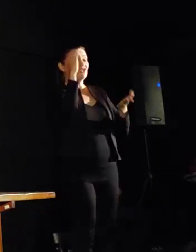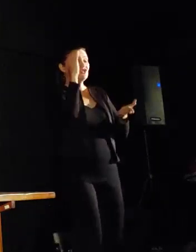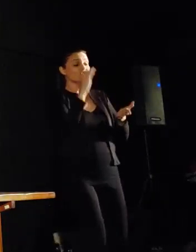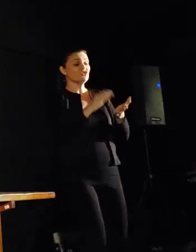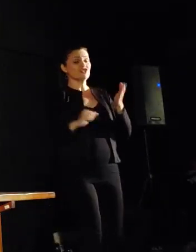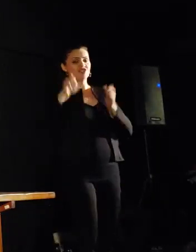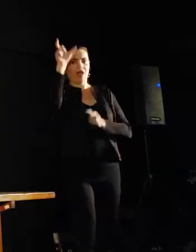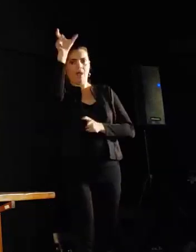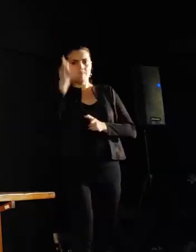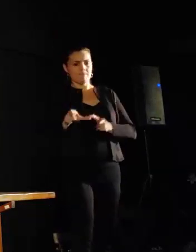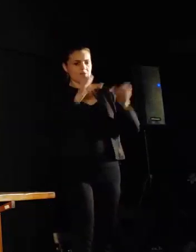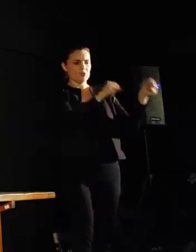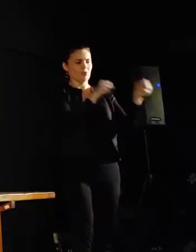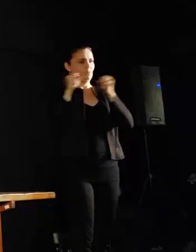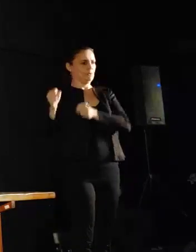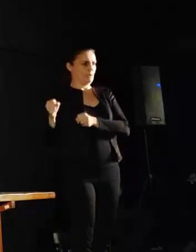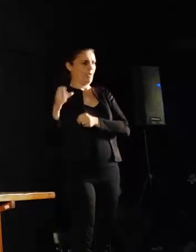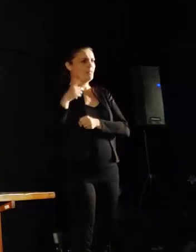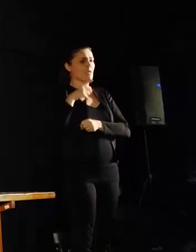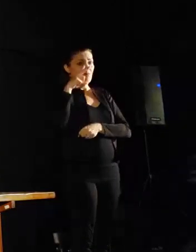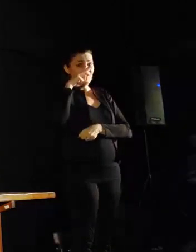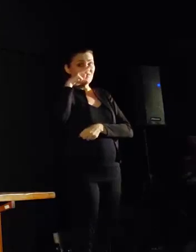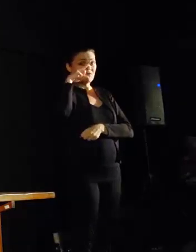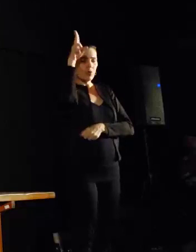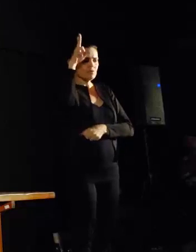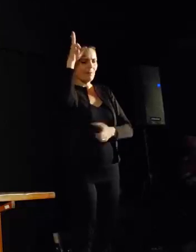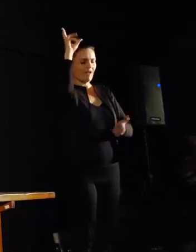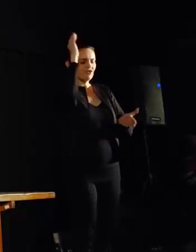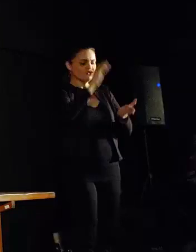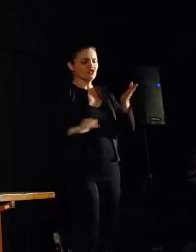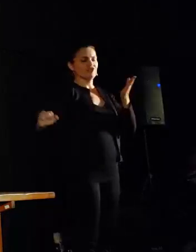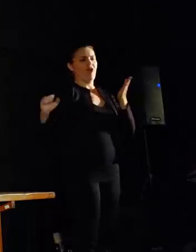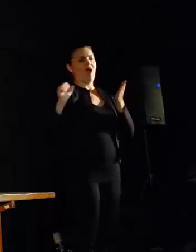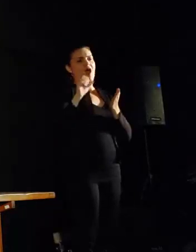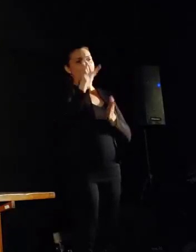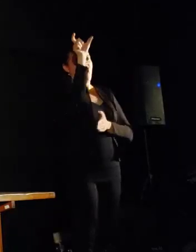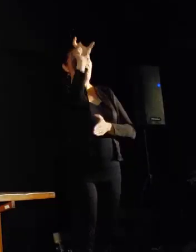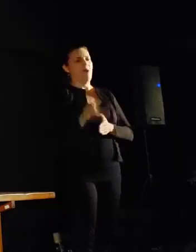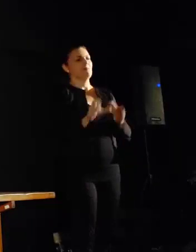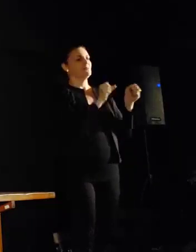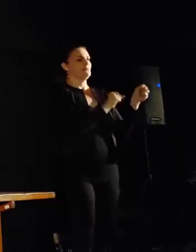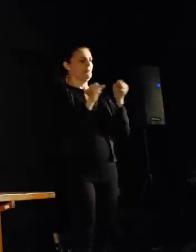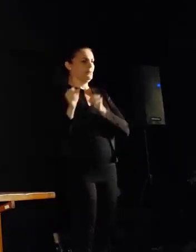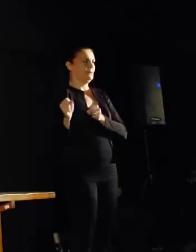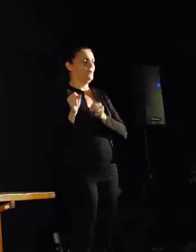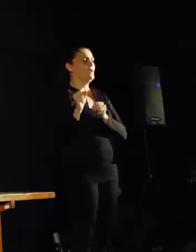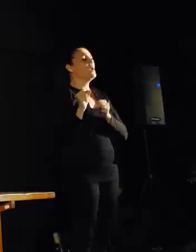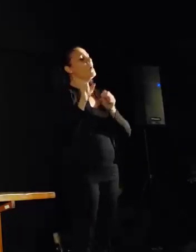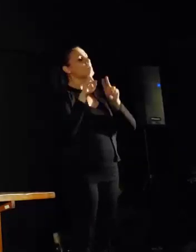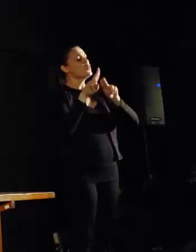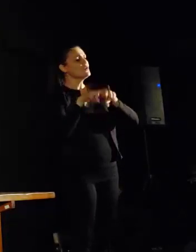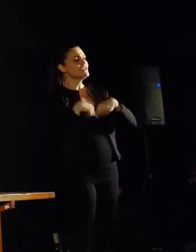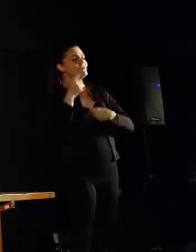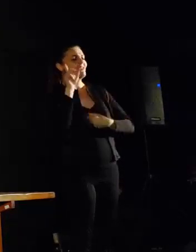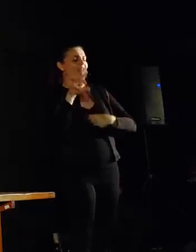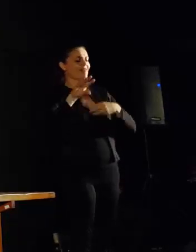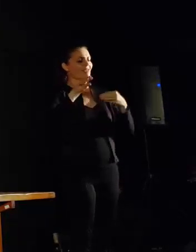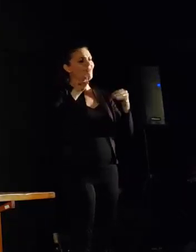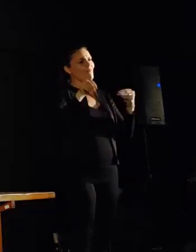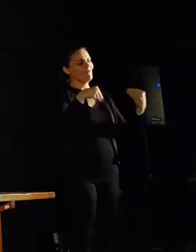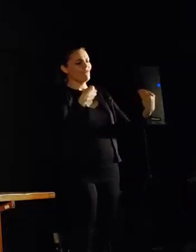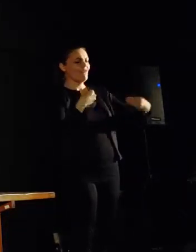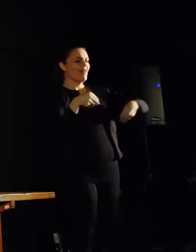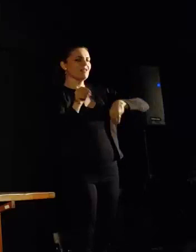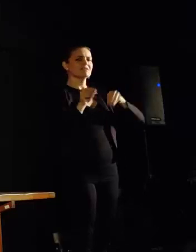não, ela é uma força destituinte. E esse é um elemento central, por isso que ela é plástica, por isso que ela tem uma plasticidade. Ela